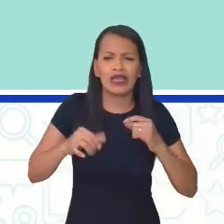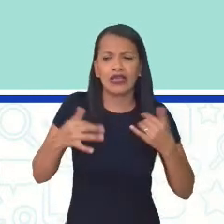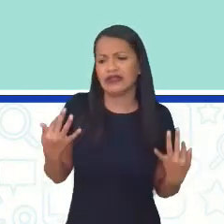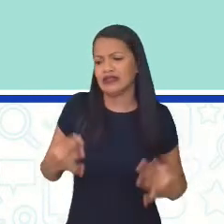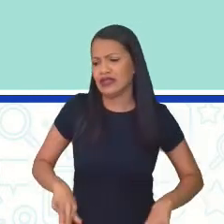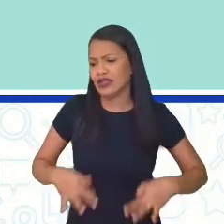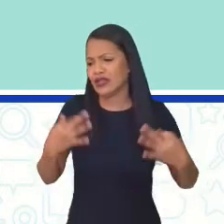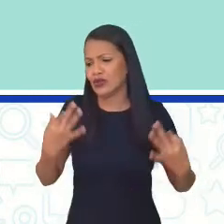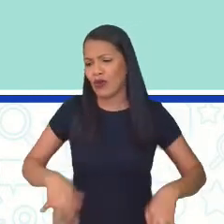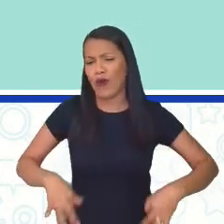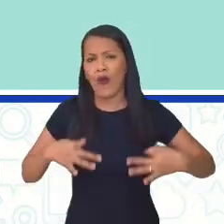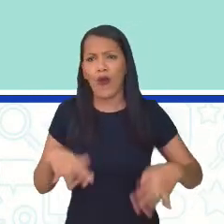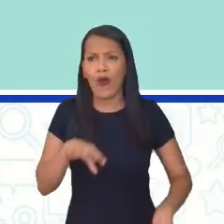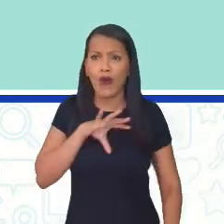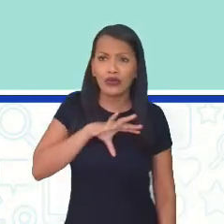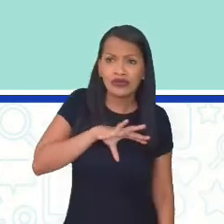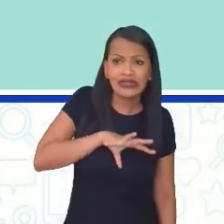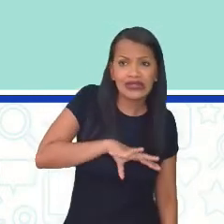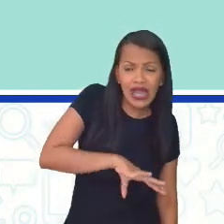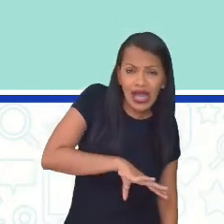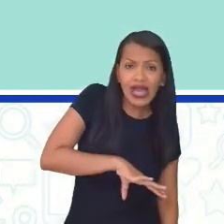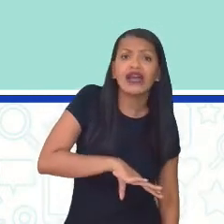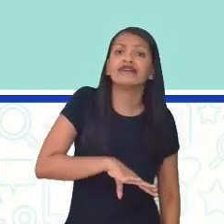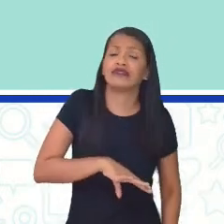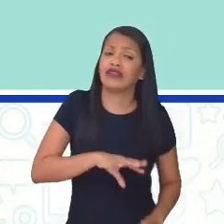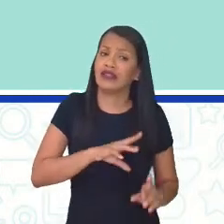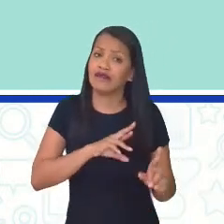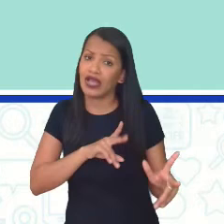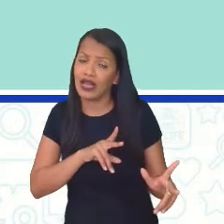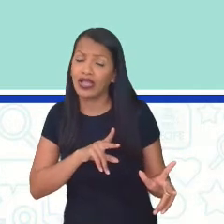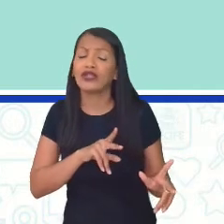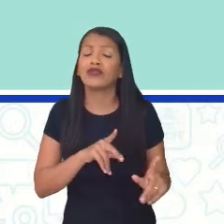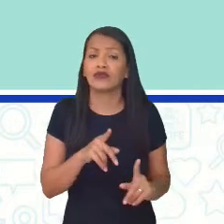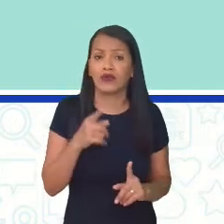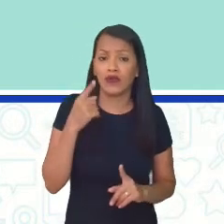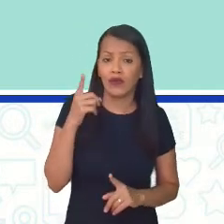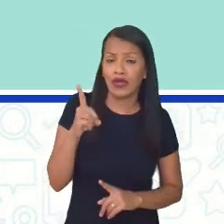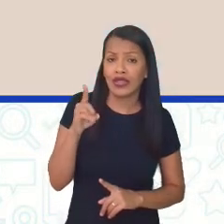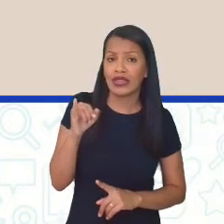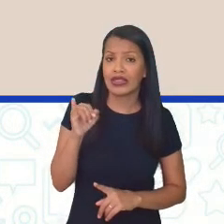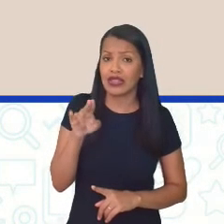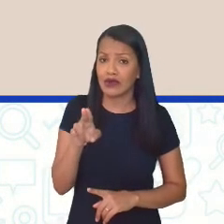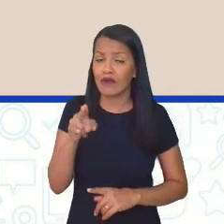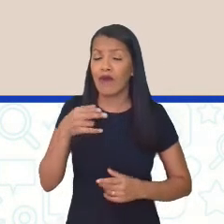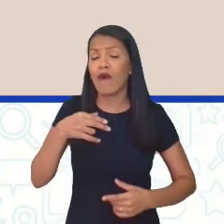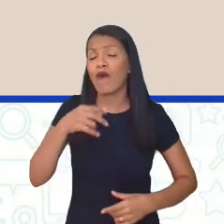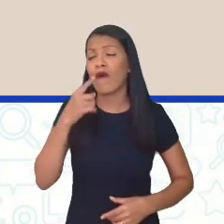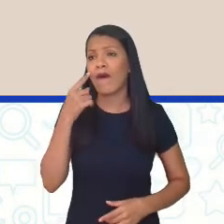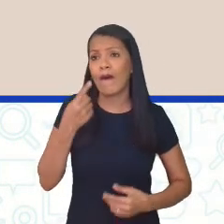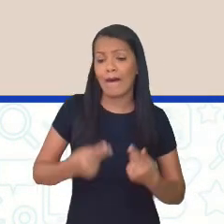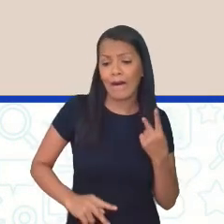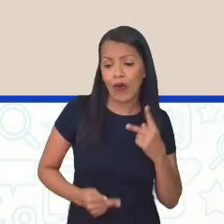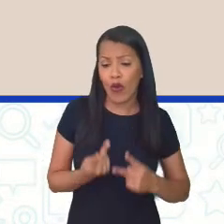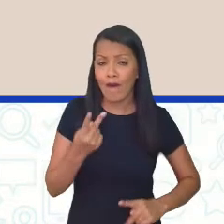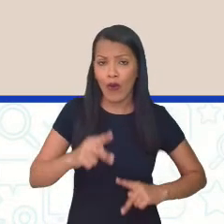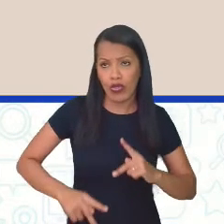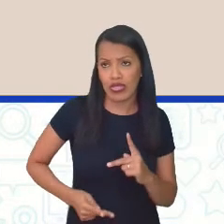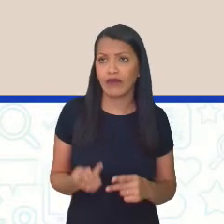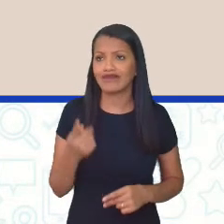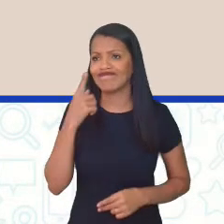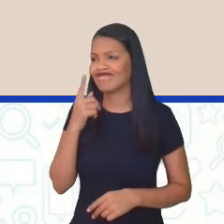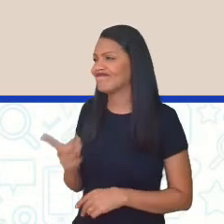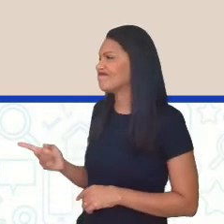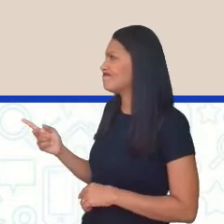muito sangramento, diferente do DIU hormonal que nós vamos ver. Então, o DIU hormonal, ele é